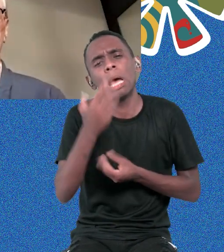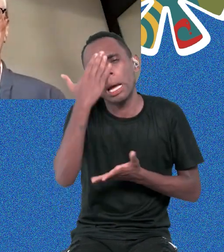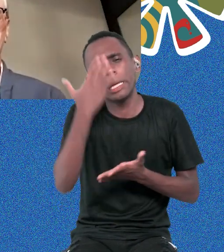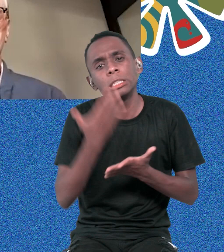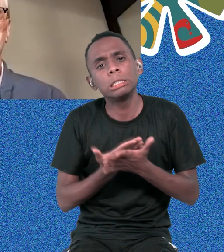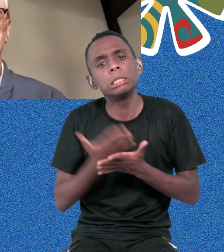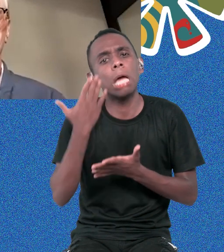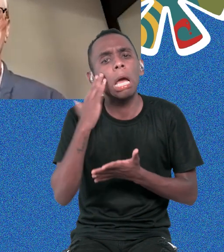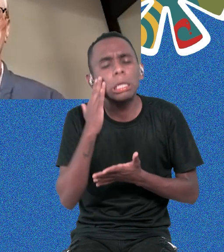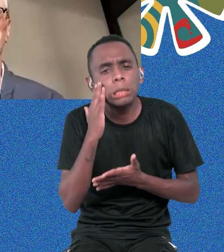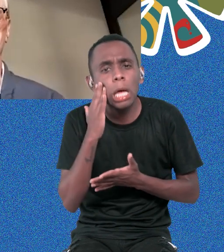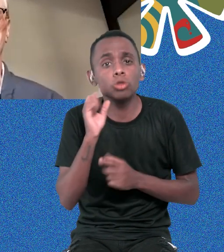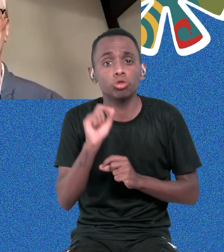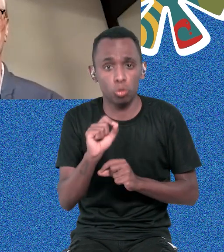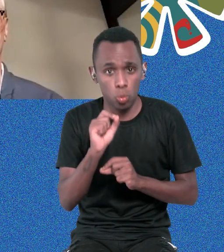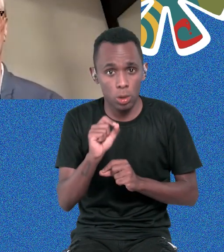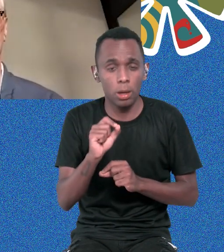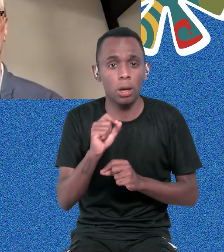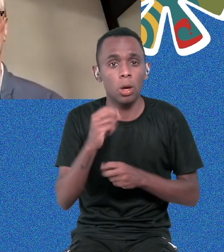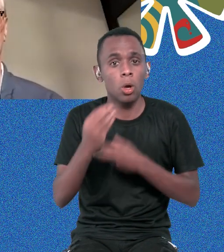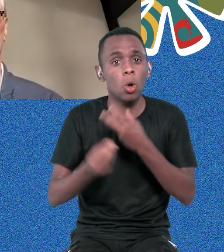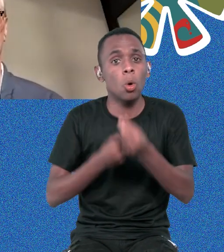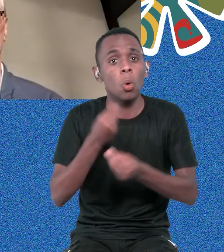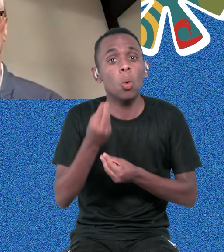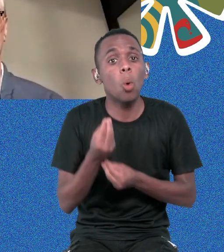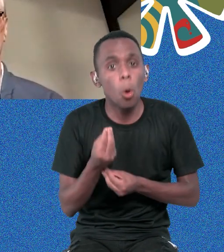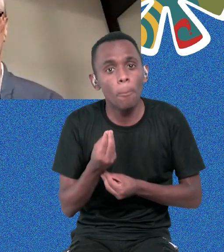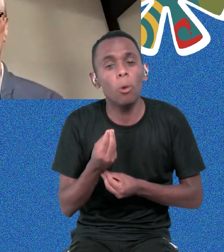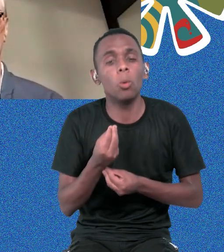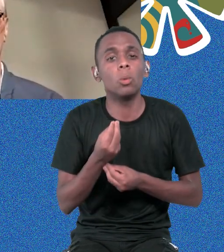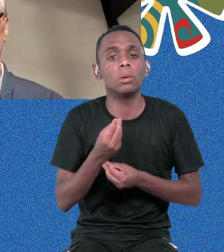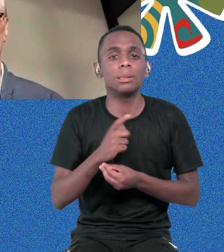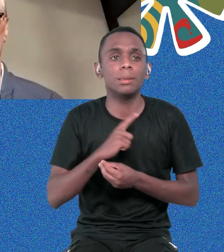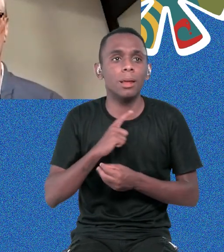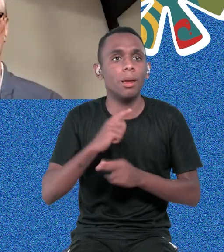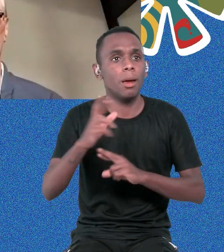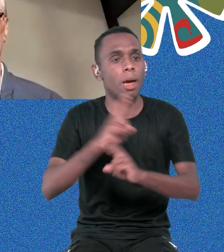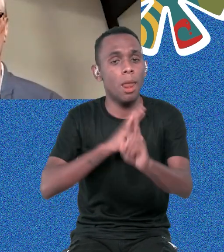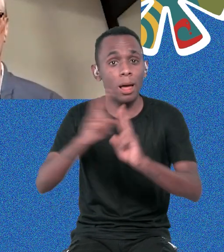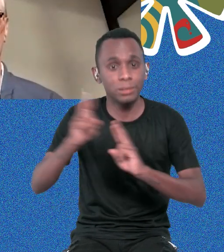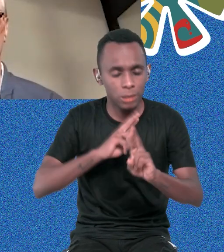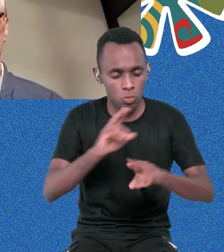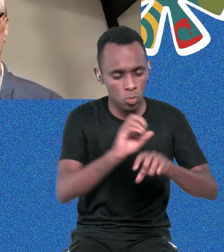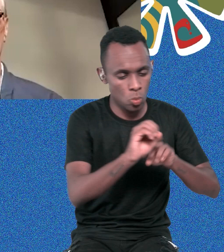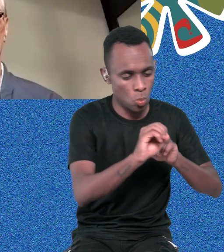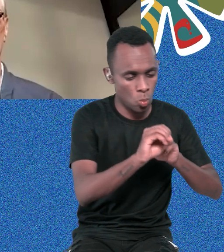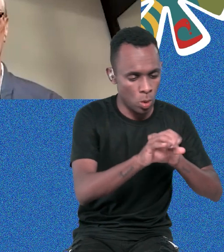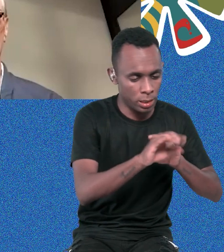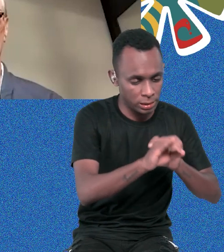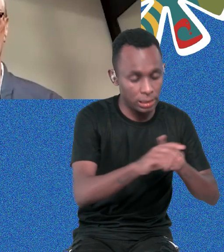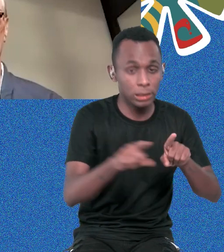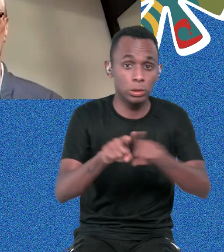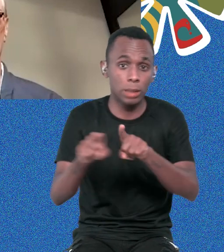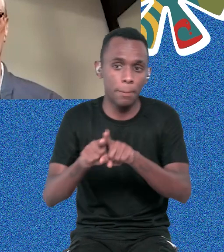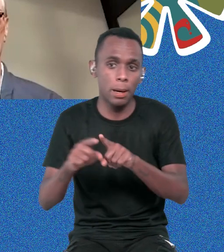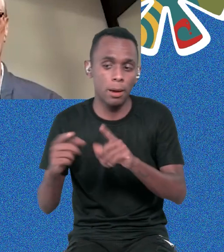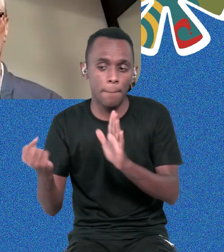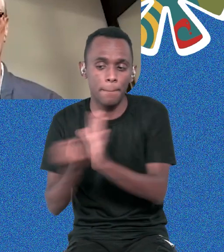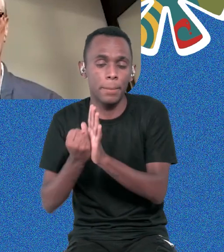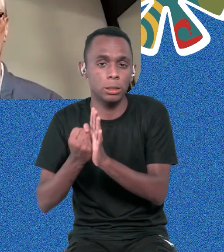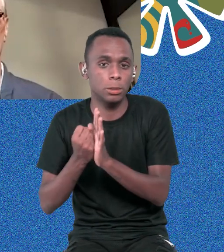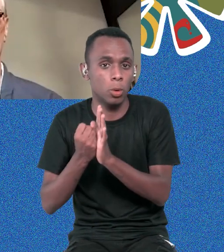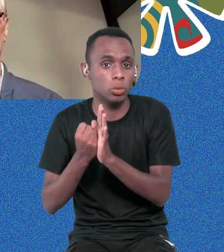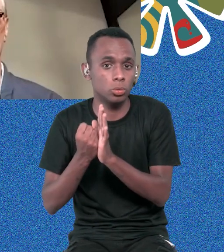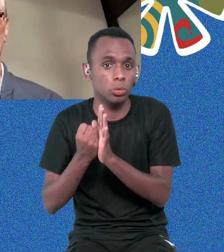você entende que se estabelece essa relação entre educação e